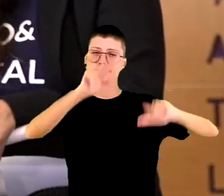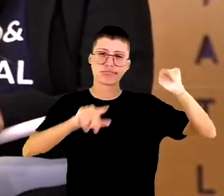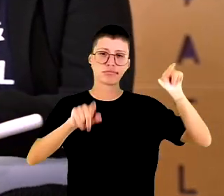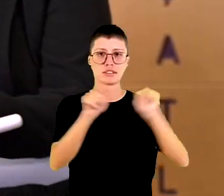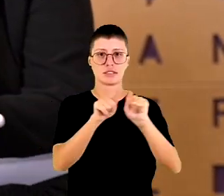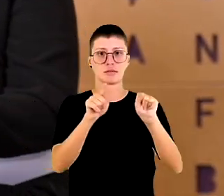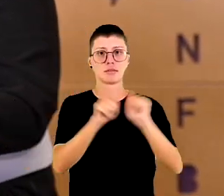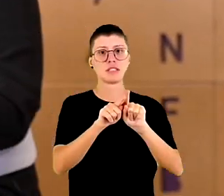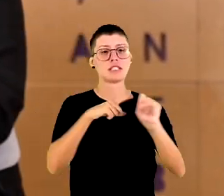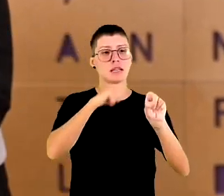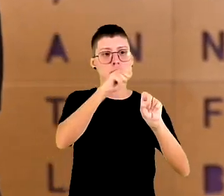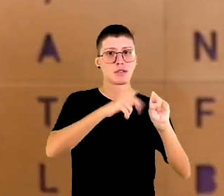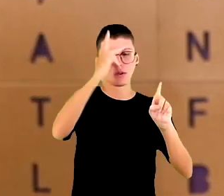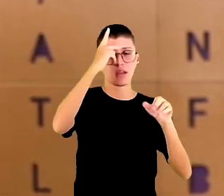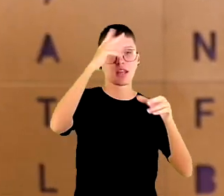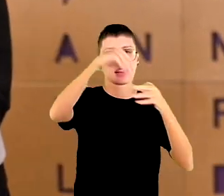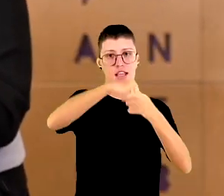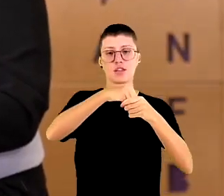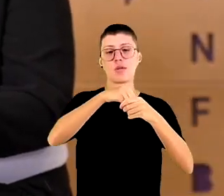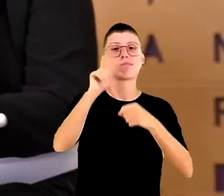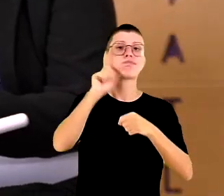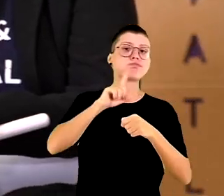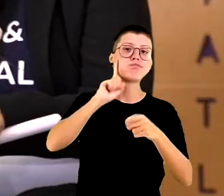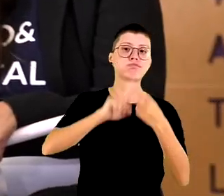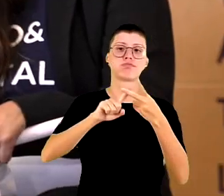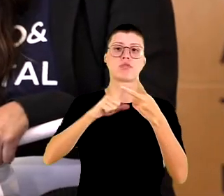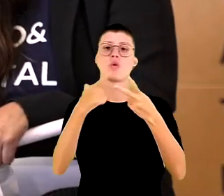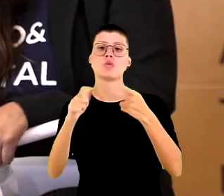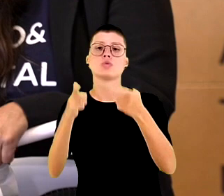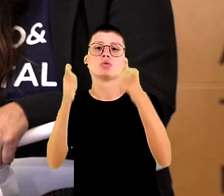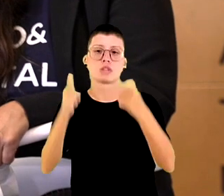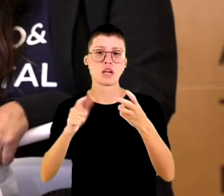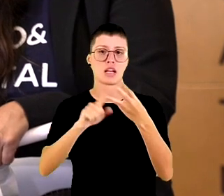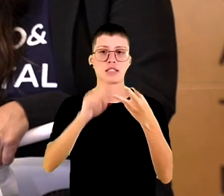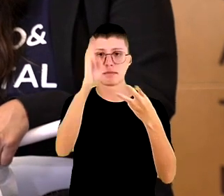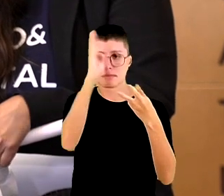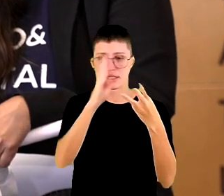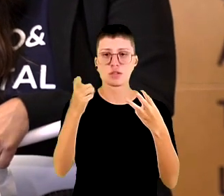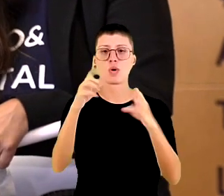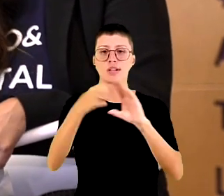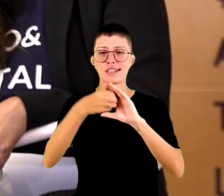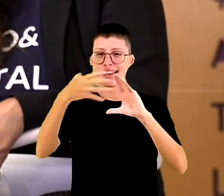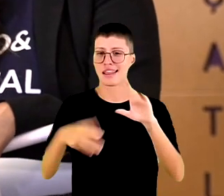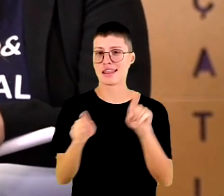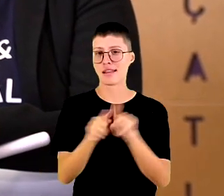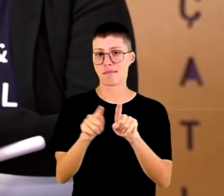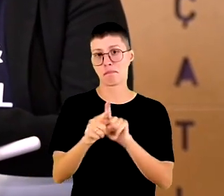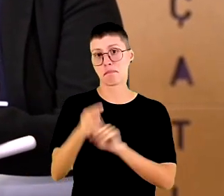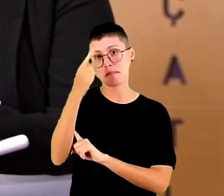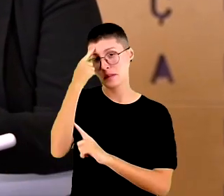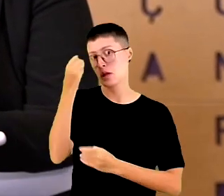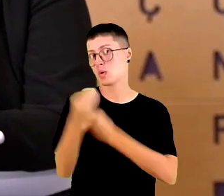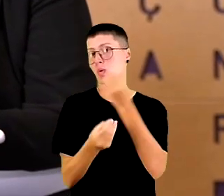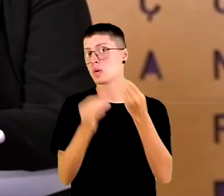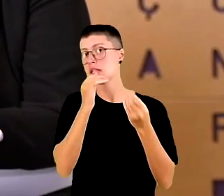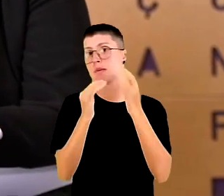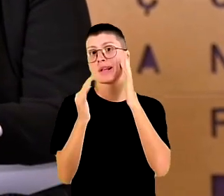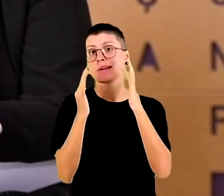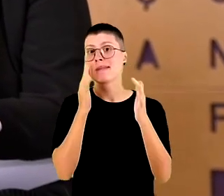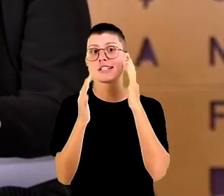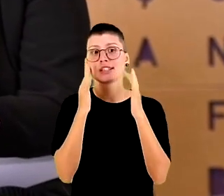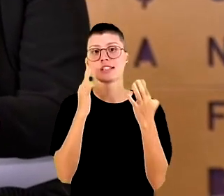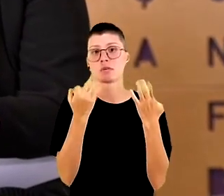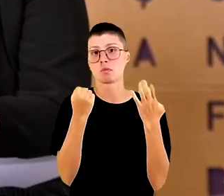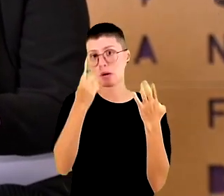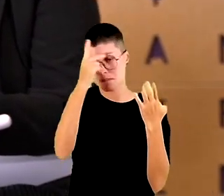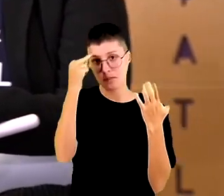Unidos, em outros lugares, no Brasil, com características diferentes. Então, pensando aqui, pô, imagine uma pessoa de data